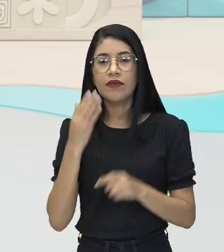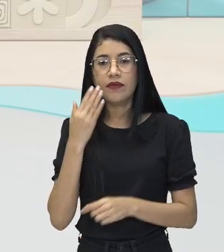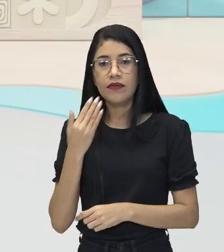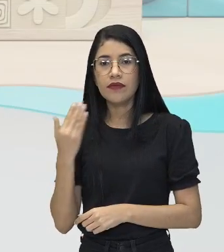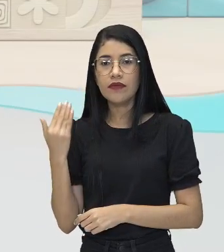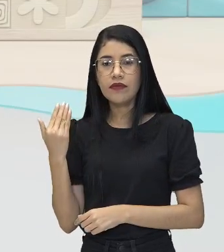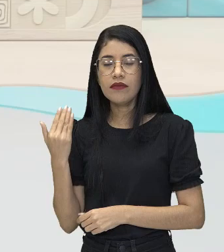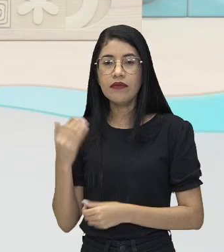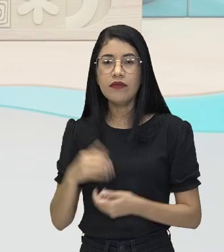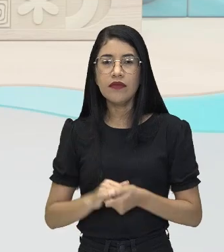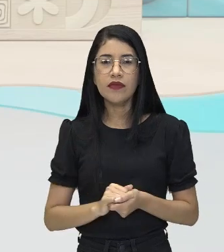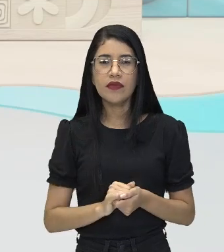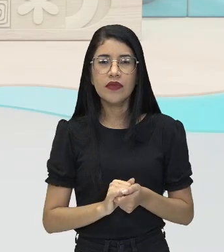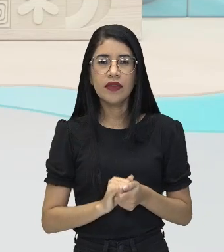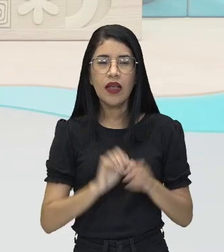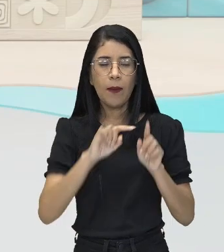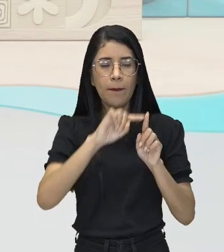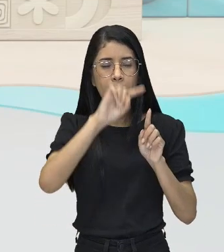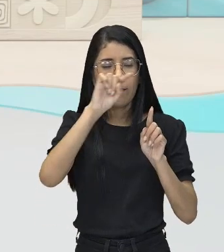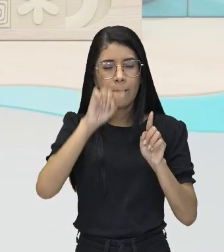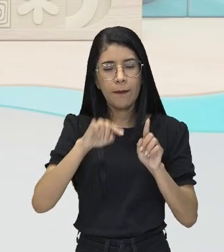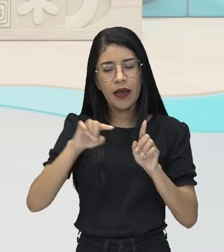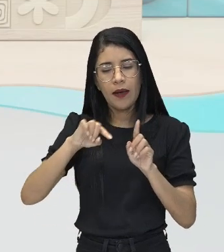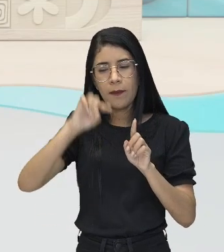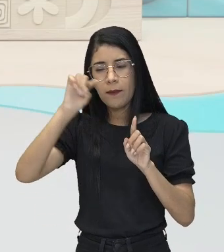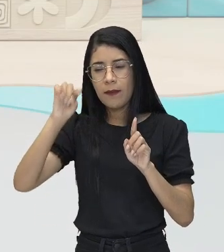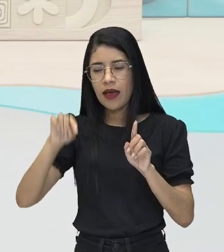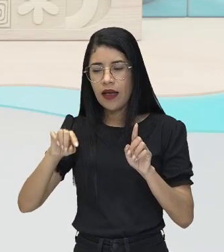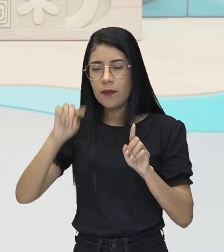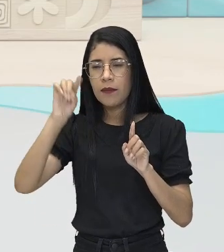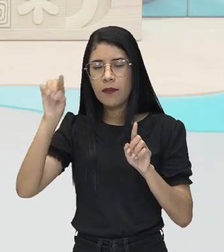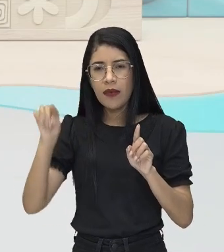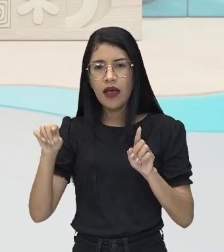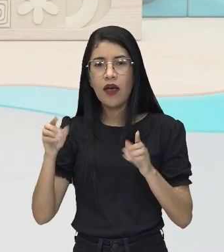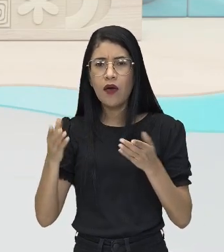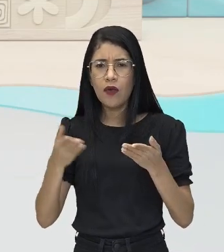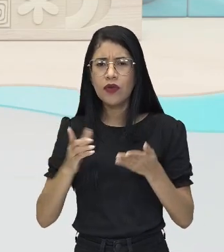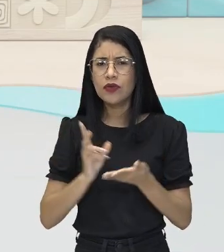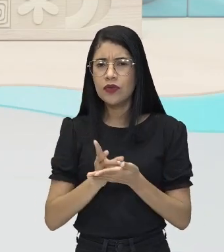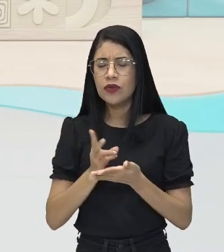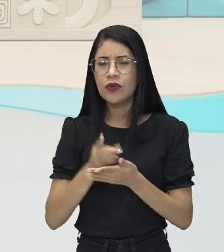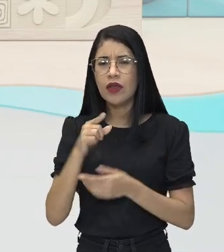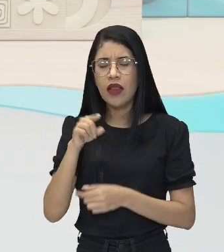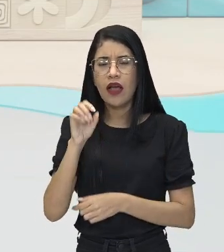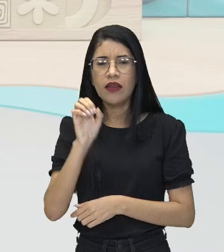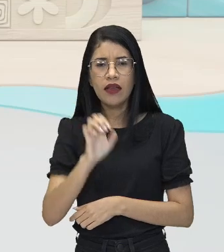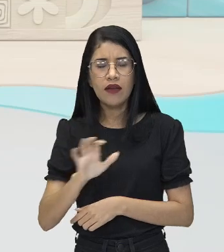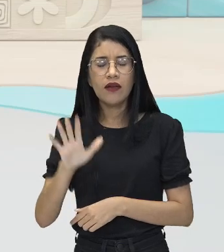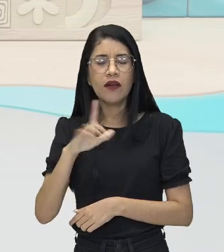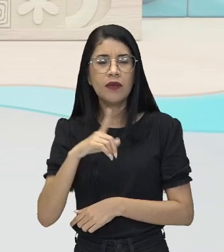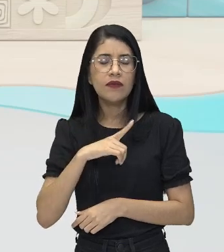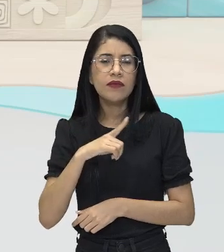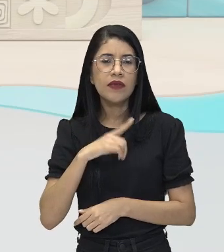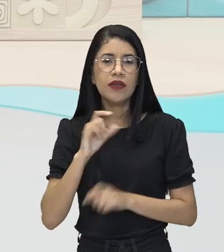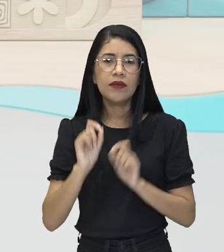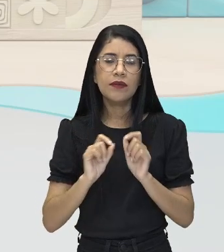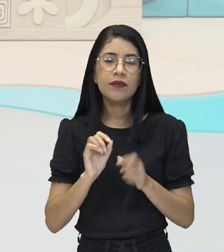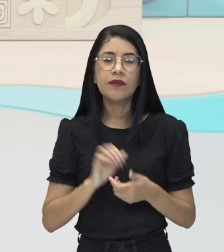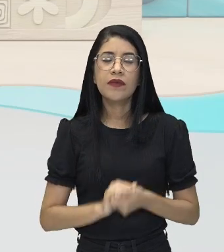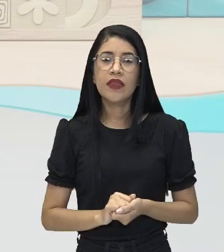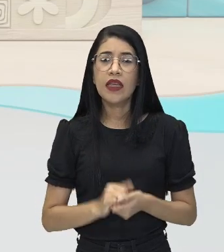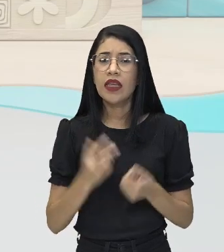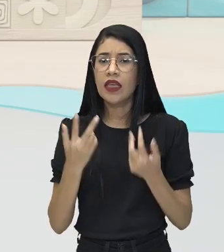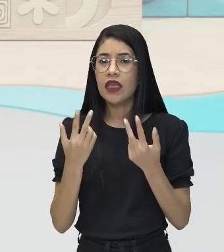chamar essas janelinhas aí curvadas, que tem muitas casas hoje no Ocidente, até mesmo aí na sua localidade, que tem esse estilo de